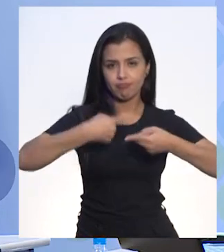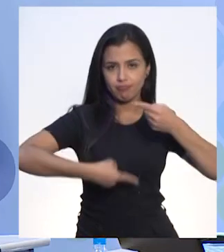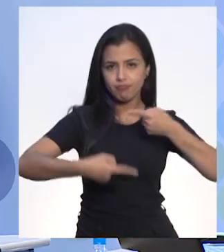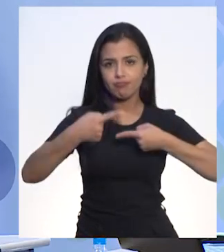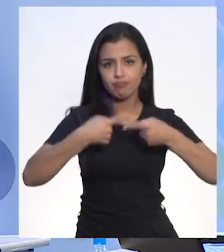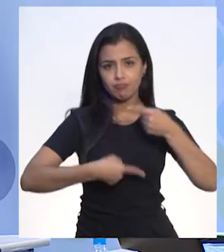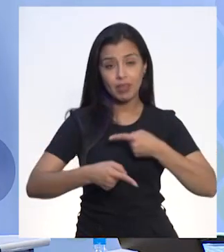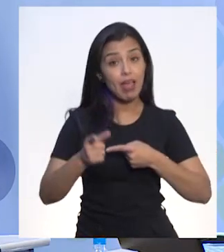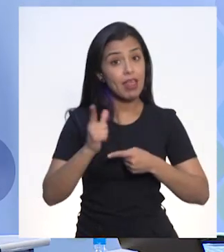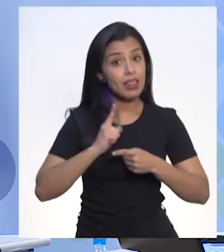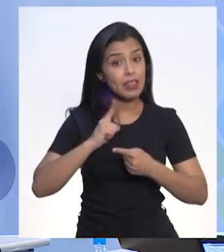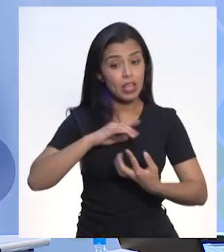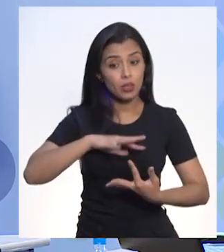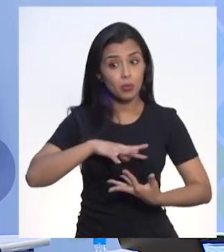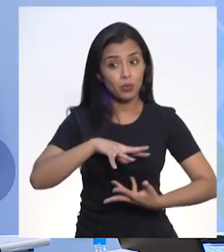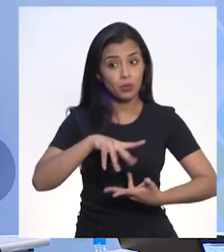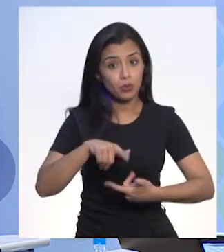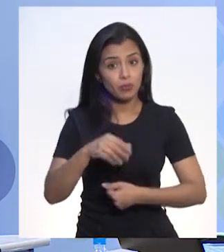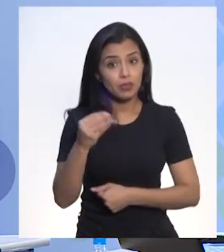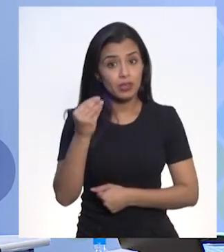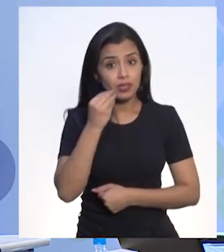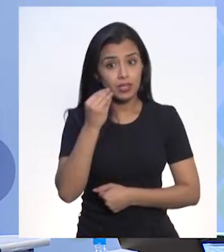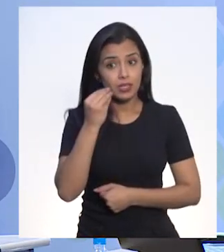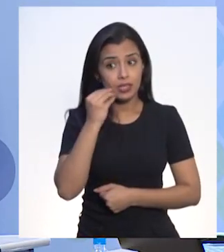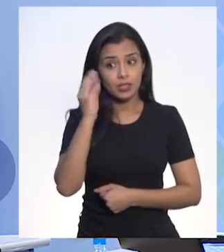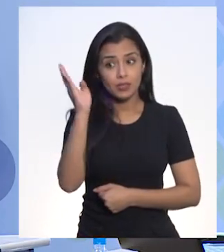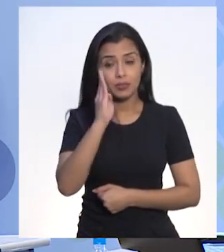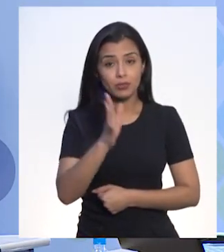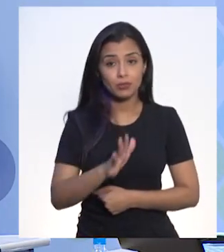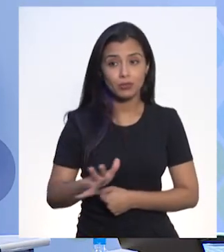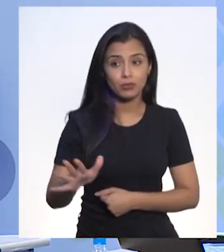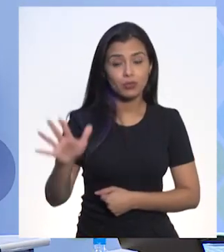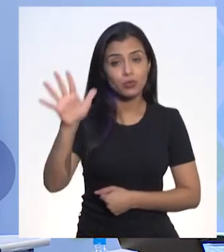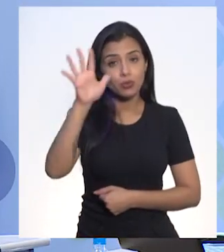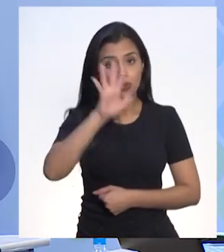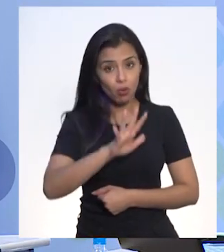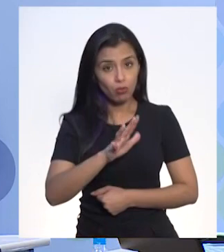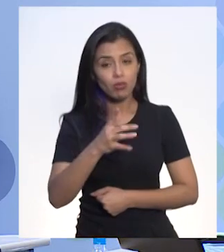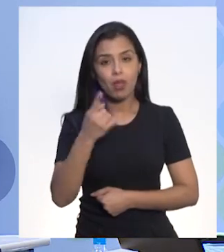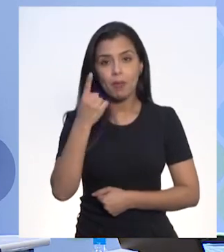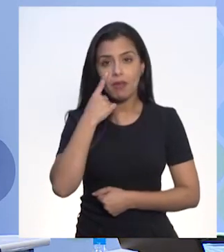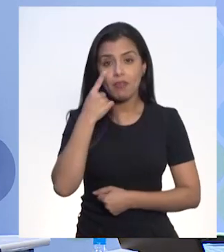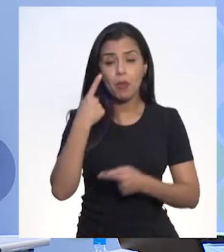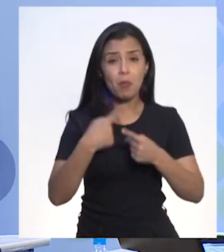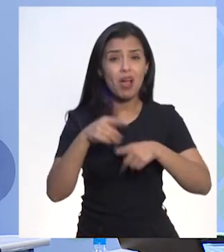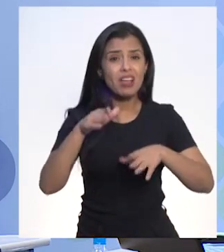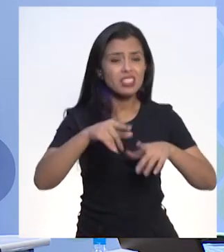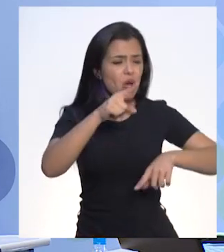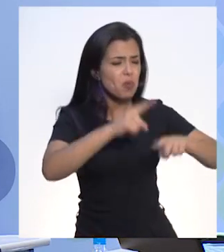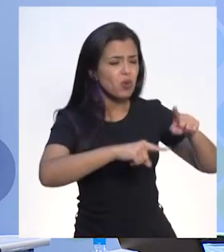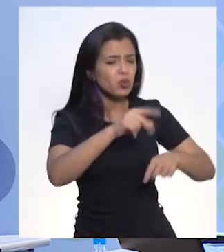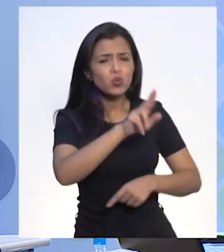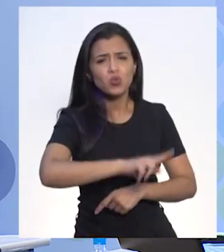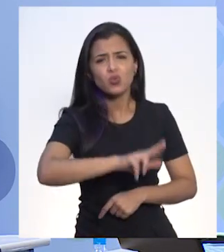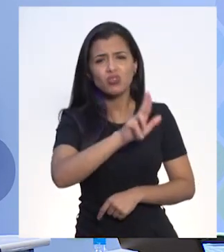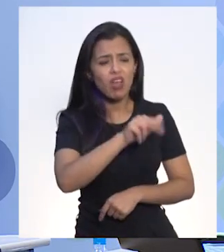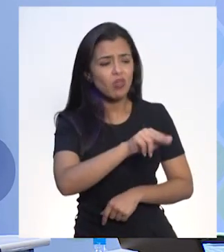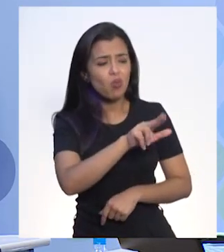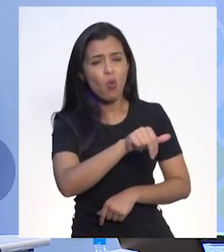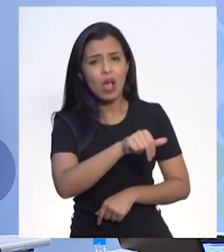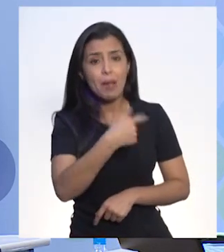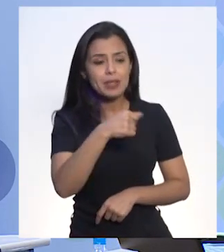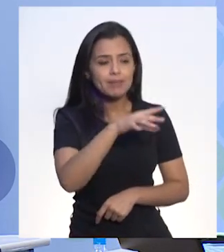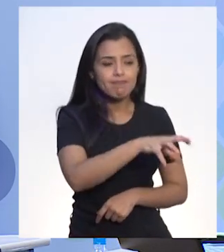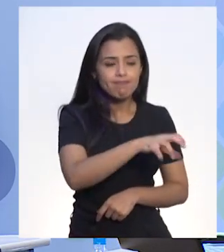tentando implantar no Brasil, né, essa questão, né, de você pegar esse produto que não tem mais nenhuma utilidade e transformar ele, né,